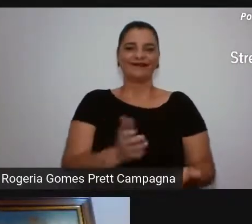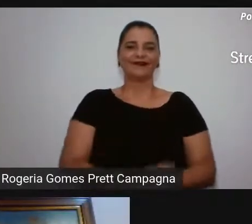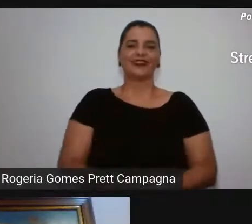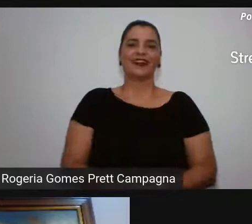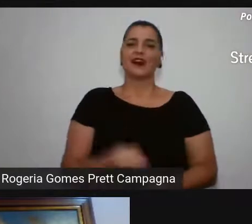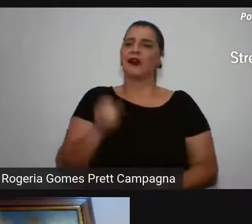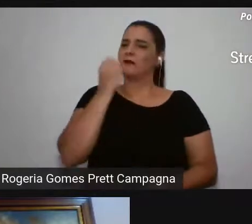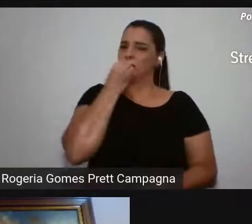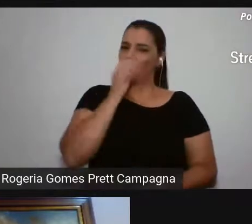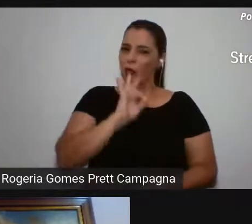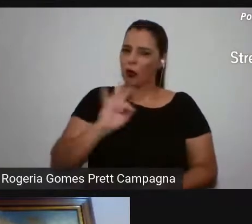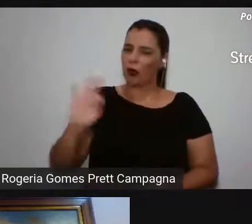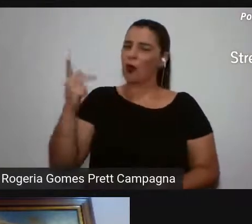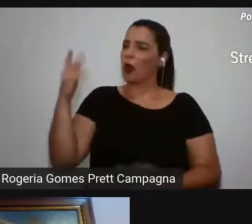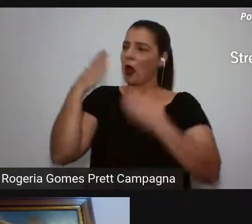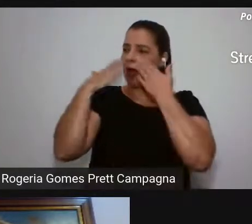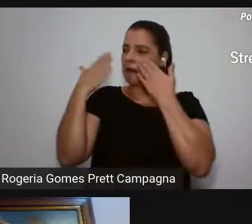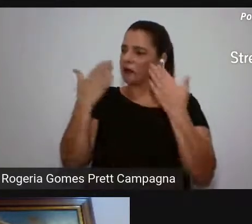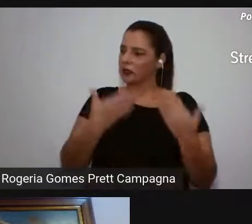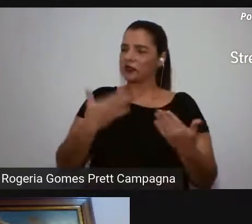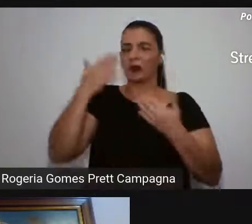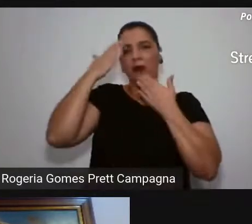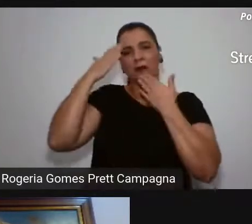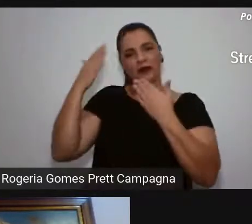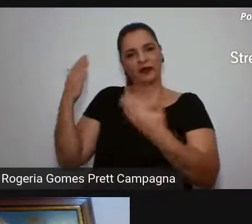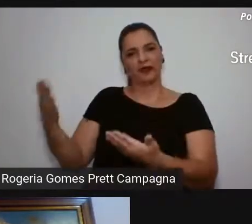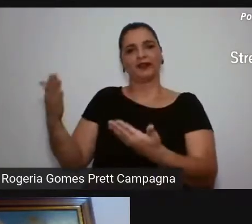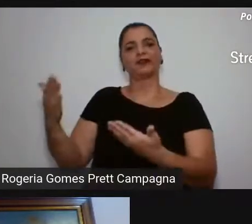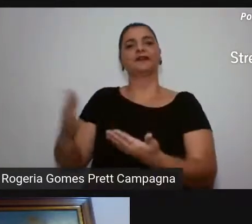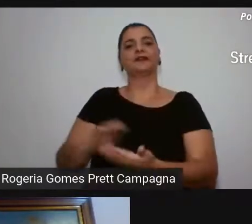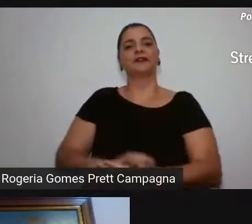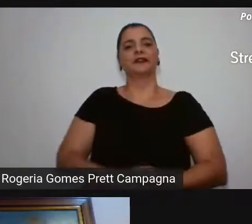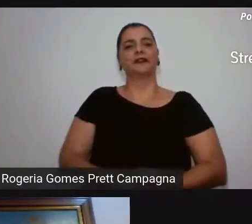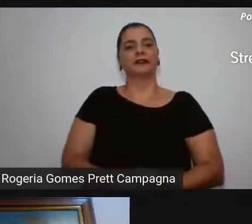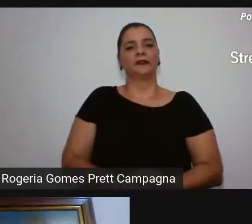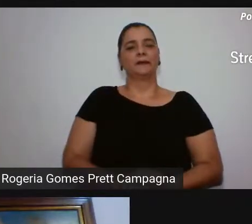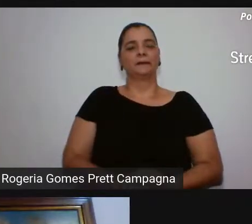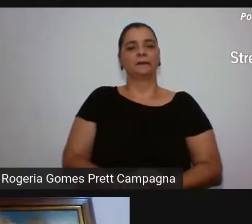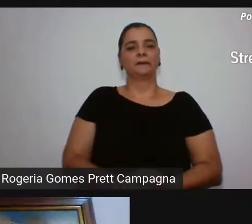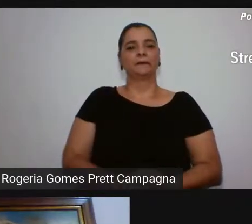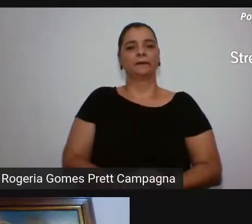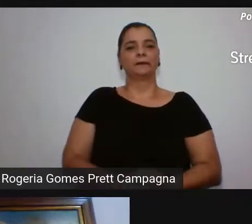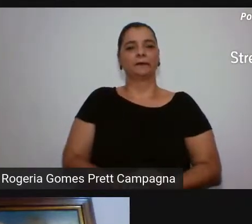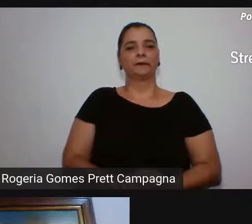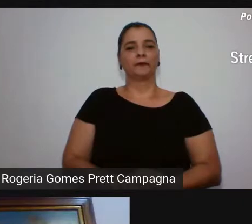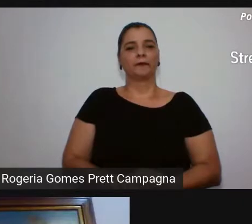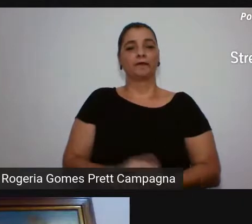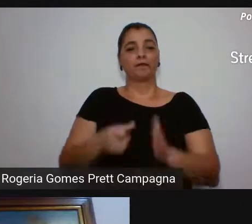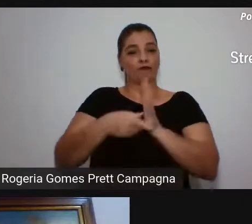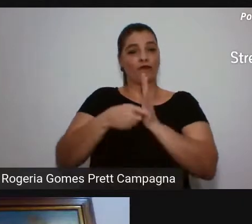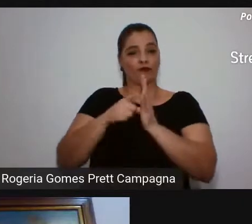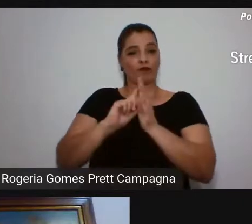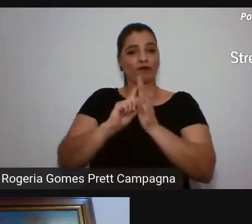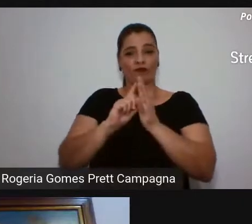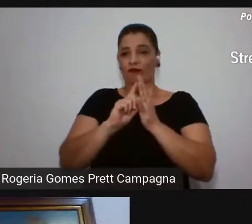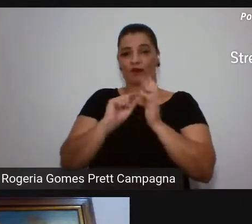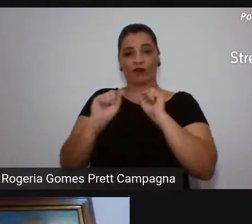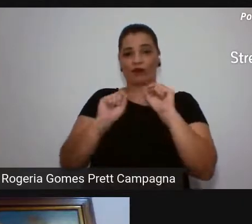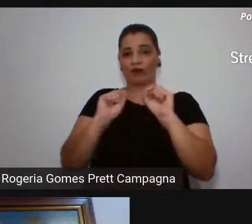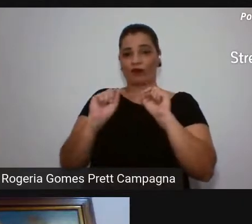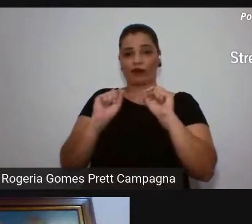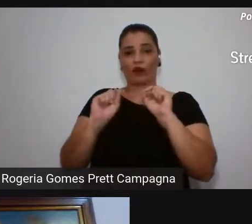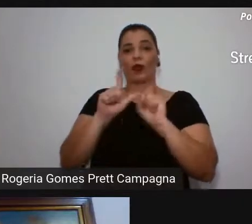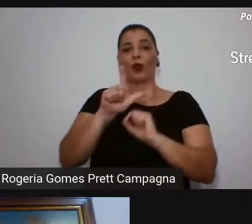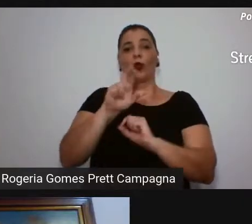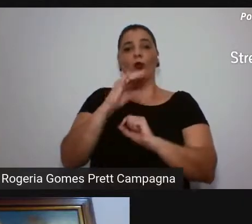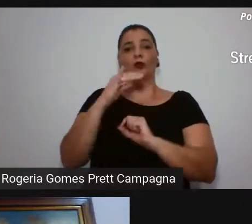Muito boa a sua apresentação, muito obrigado. Só antes de falar sobre ela, registrar que também o Luciano